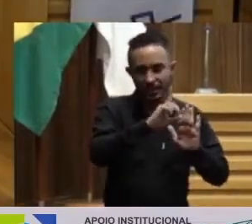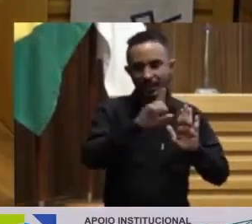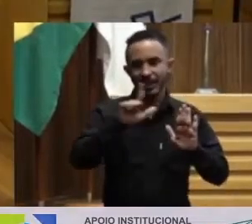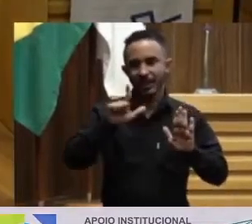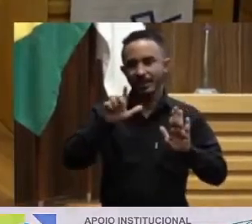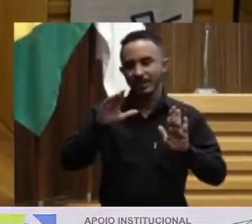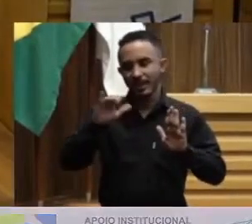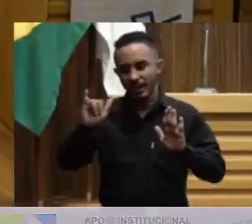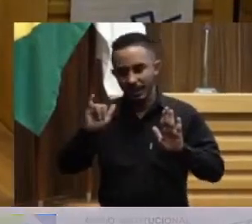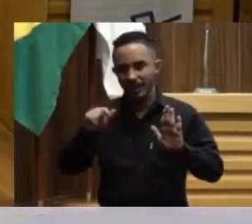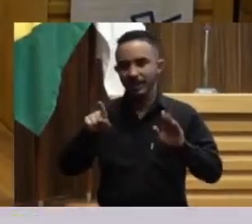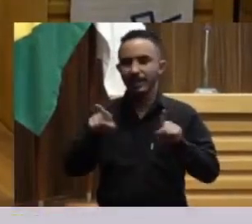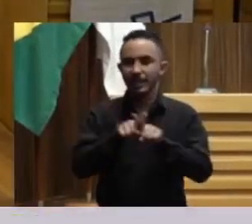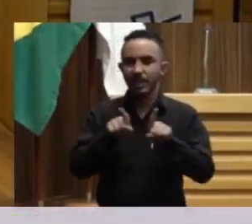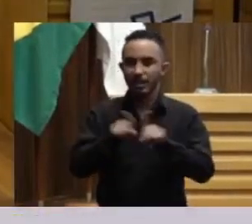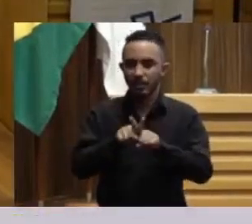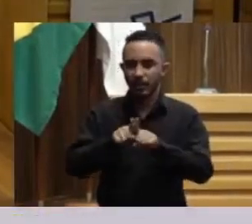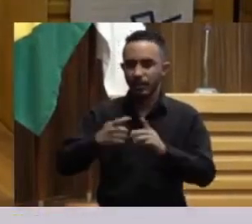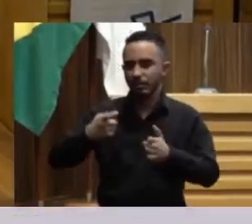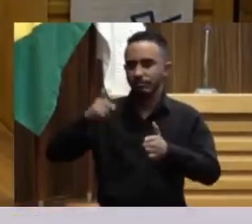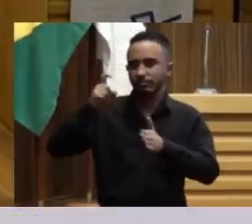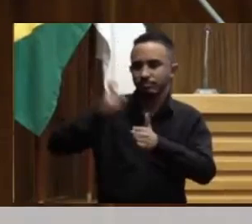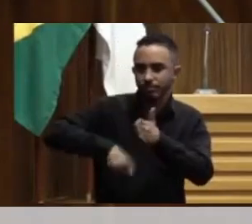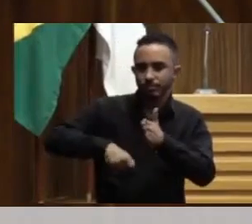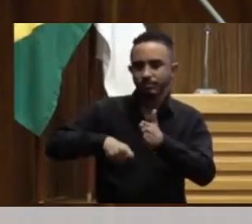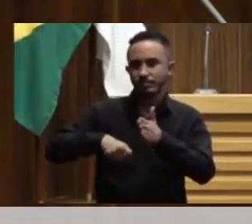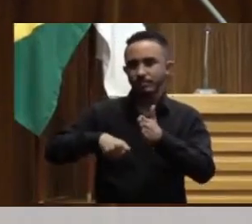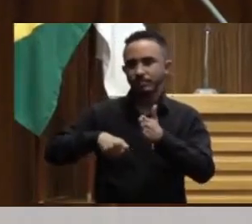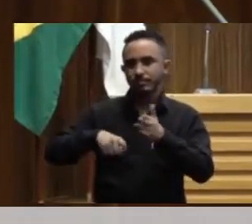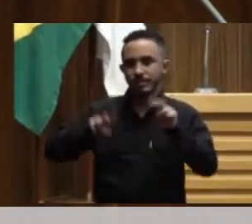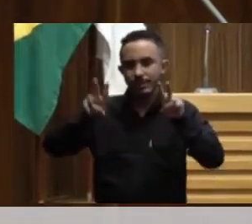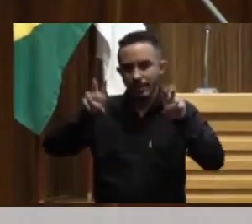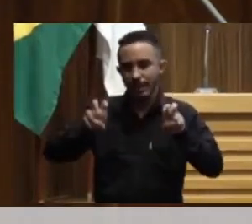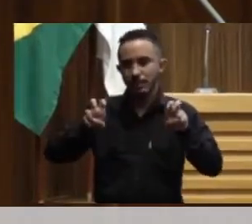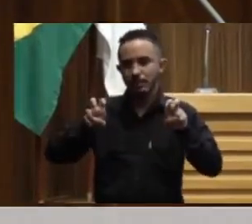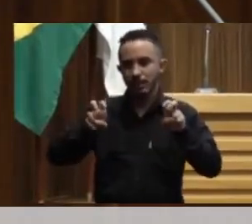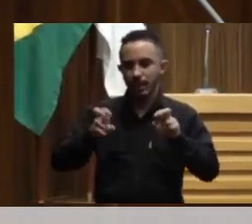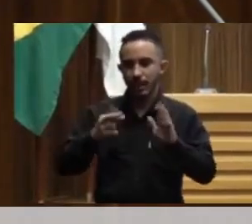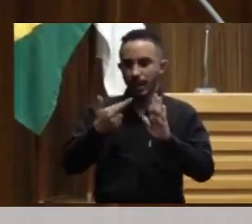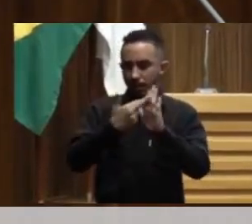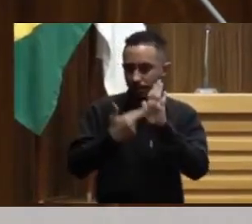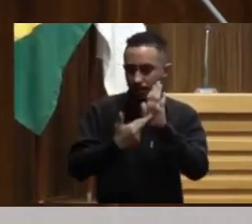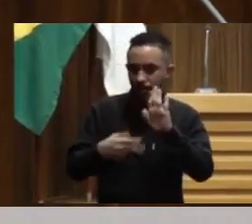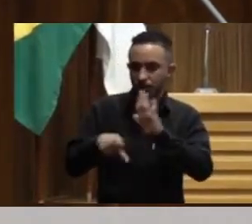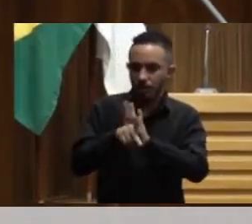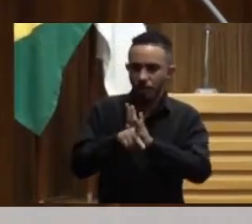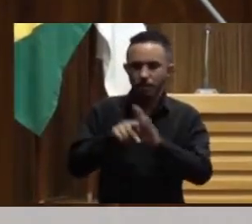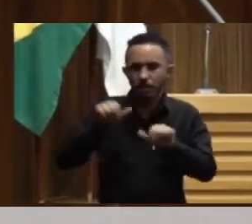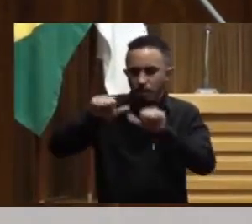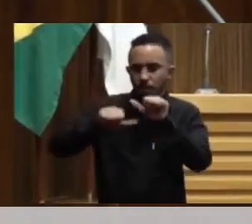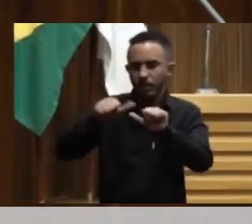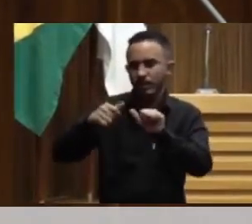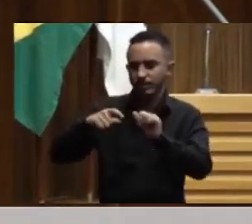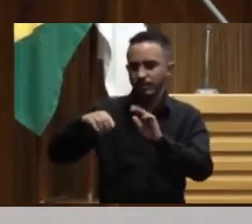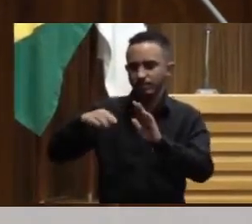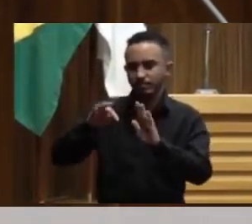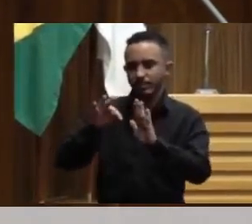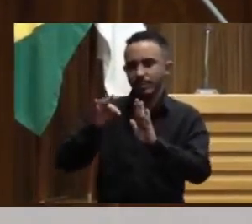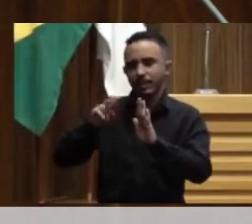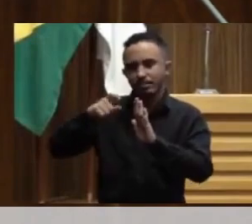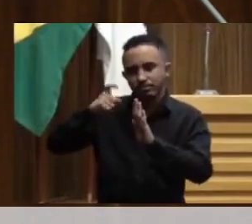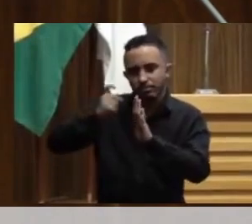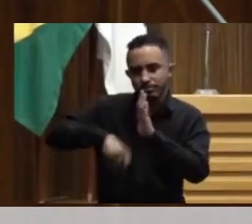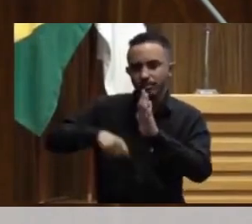questão da tributa, da organização da... A regulamentação da reforma tributária com prioridades nossas de atuação